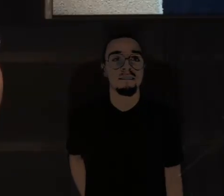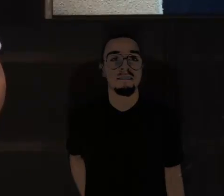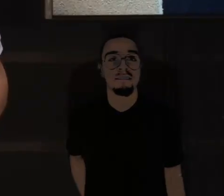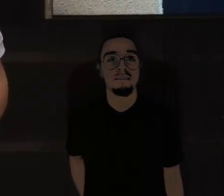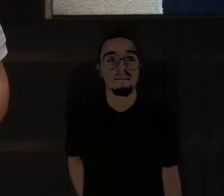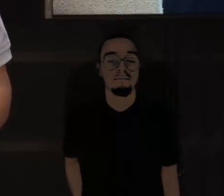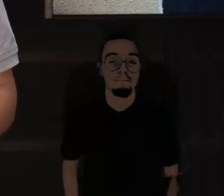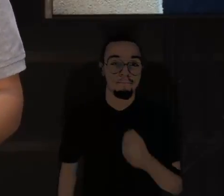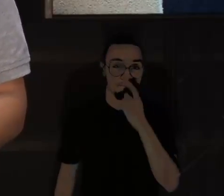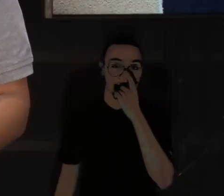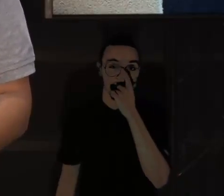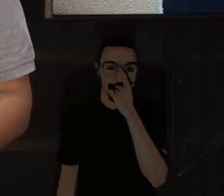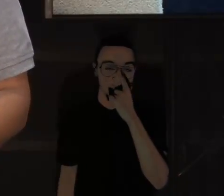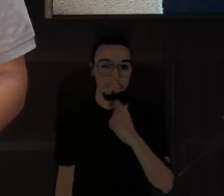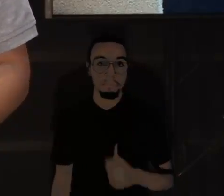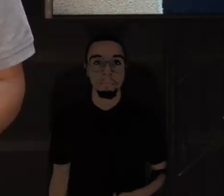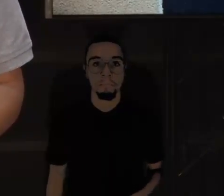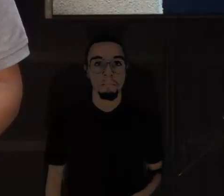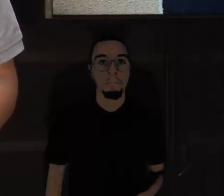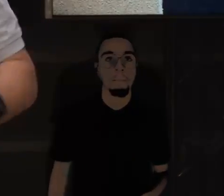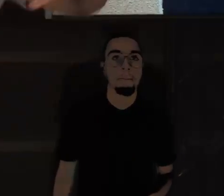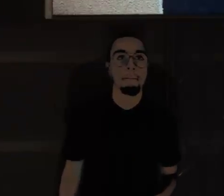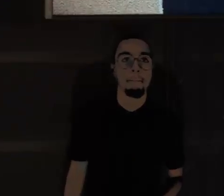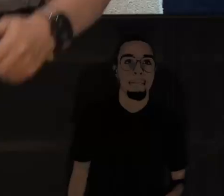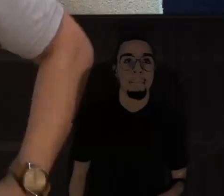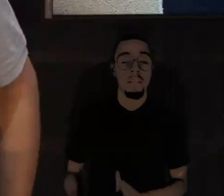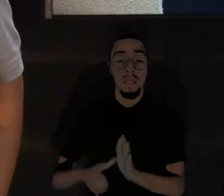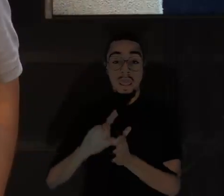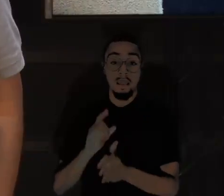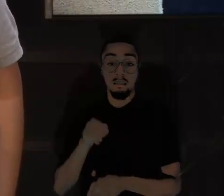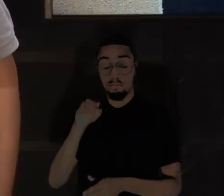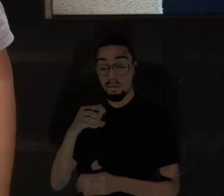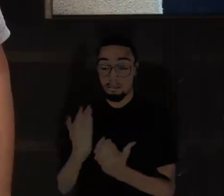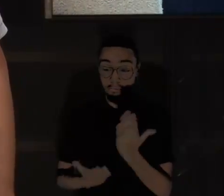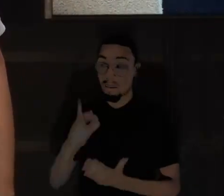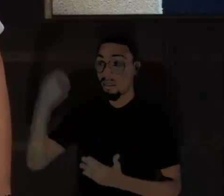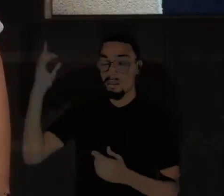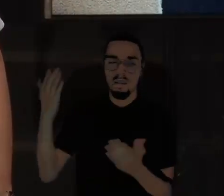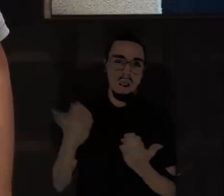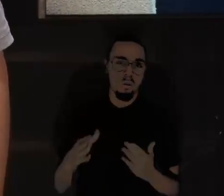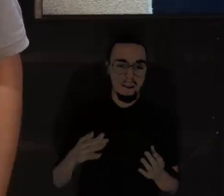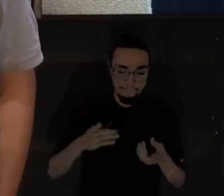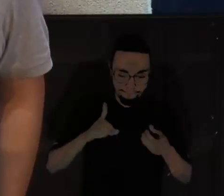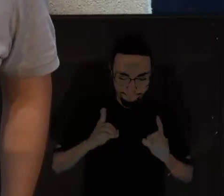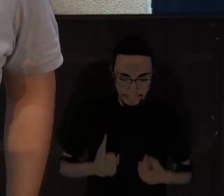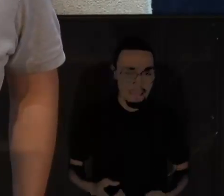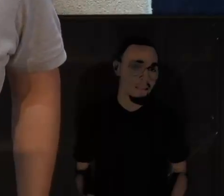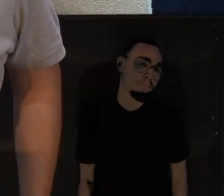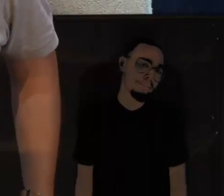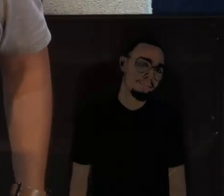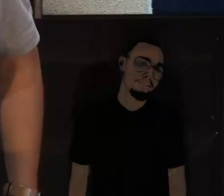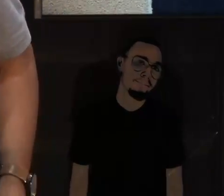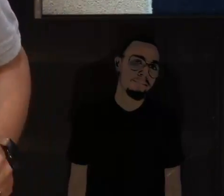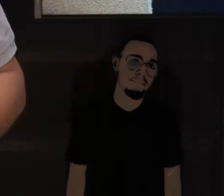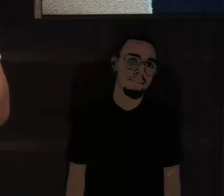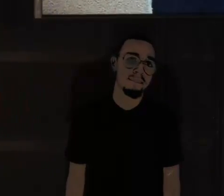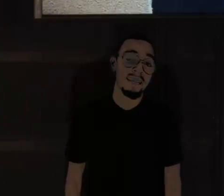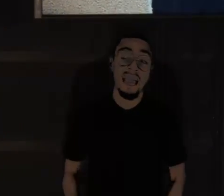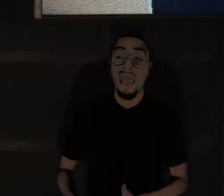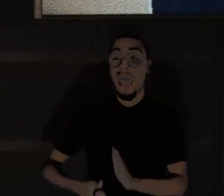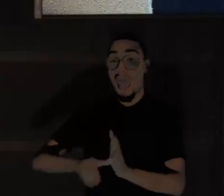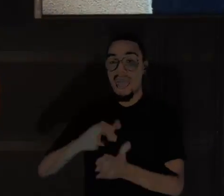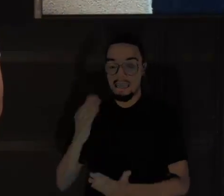Onde está? De um servo de Deus virou um depressivo? De um servo de Deus virou um